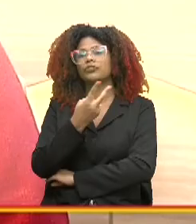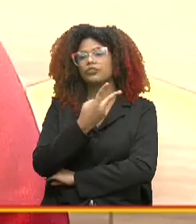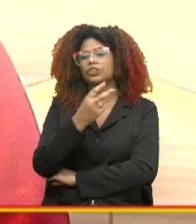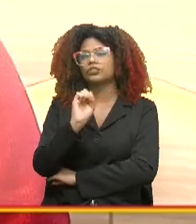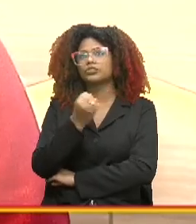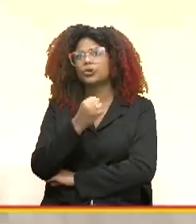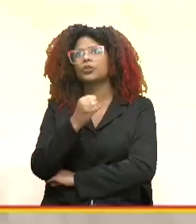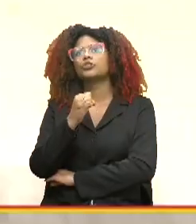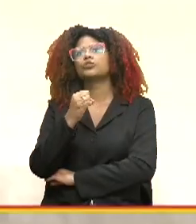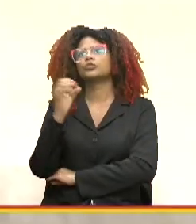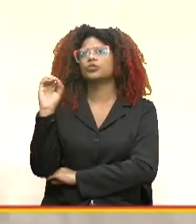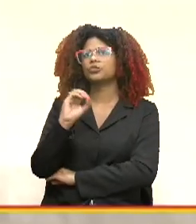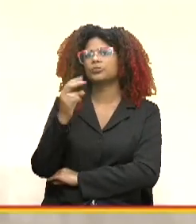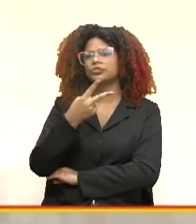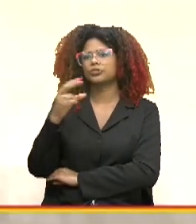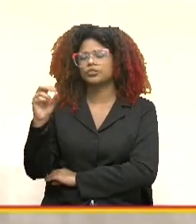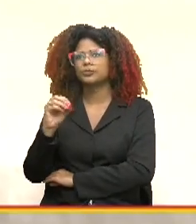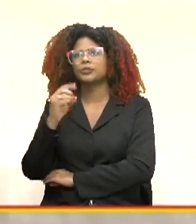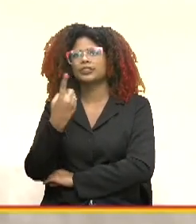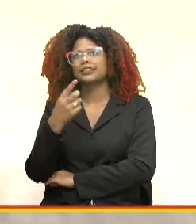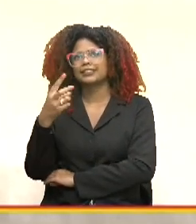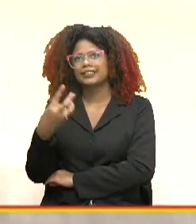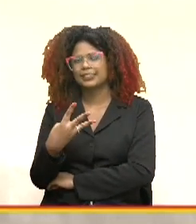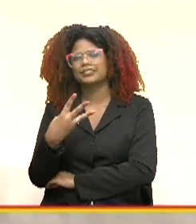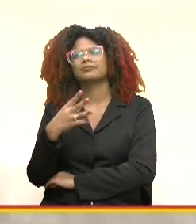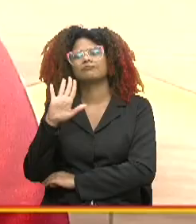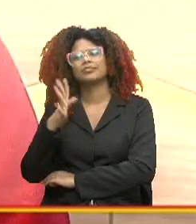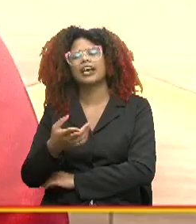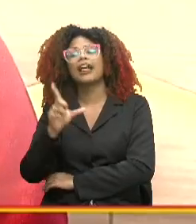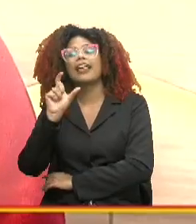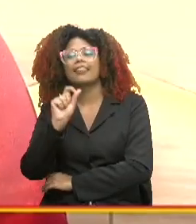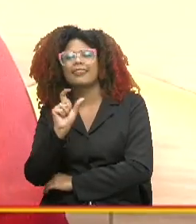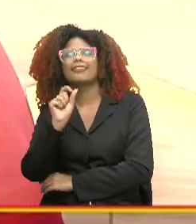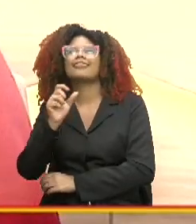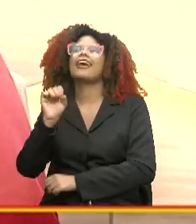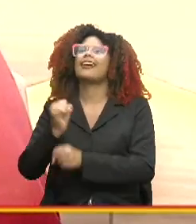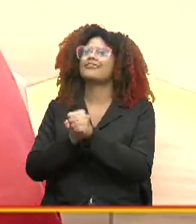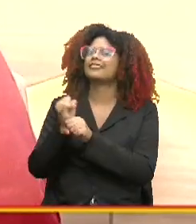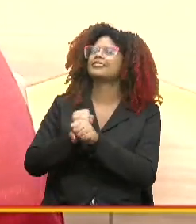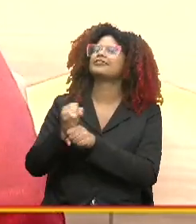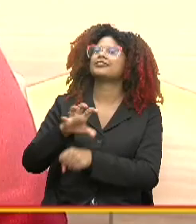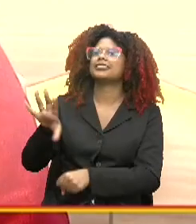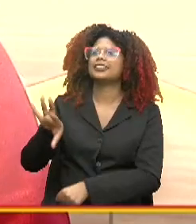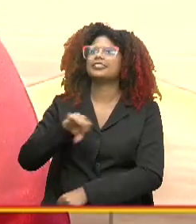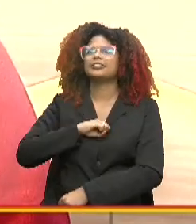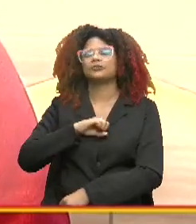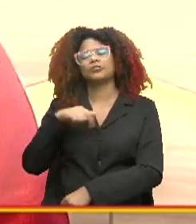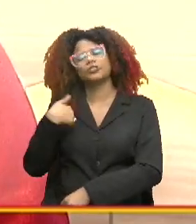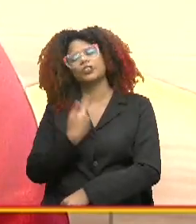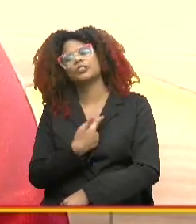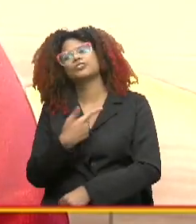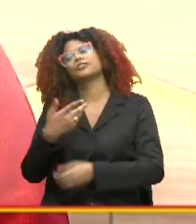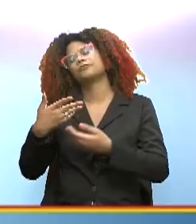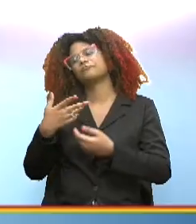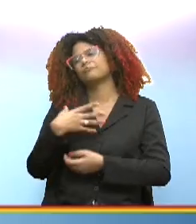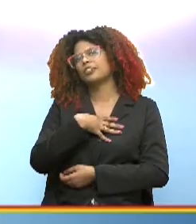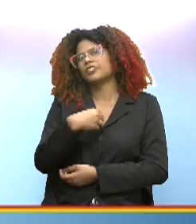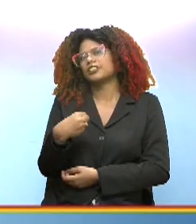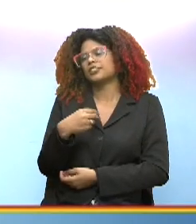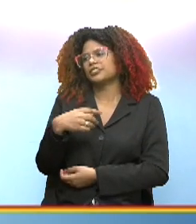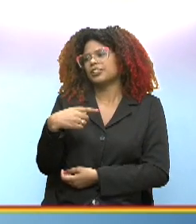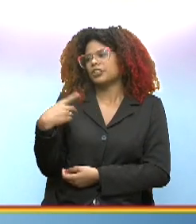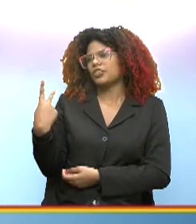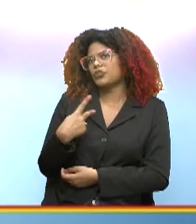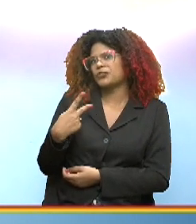10 anos de adoção E aí os nossos filhos nasceram né assim a primeira vez que